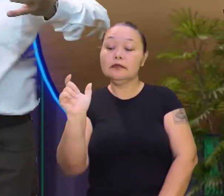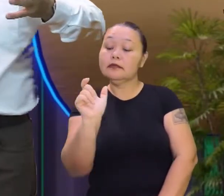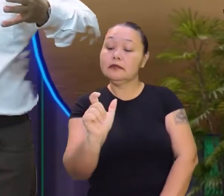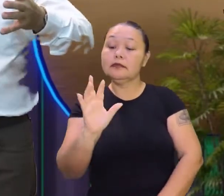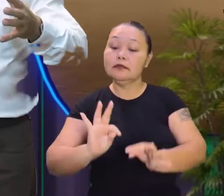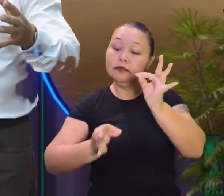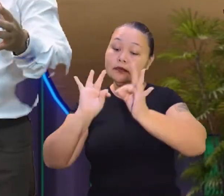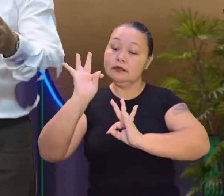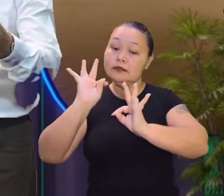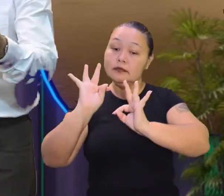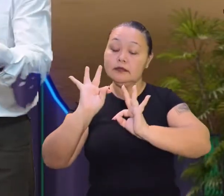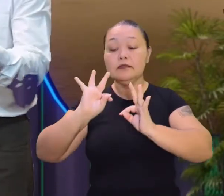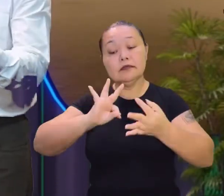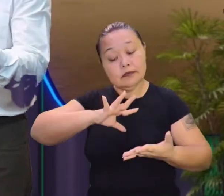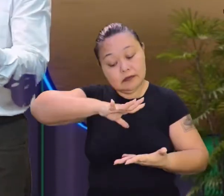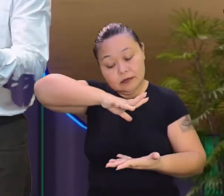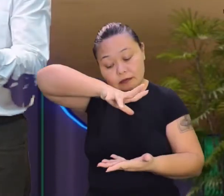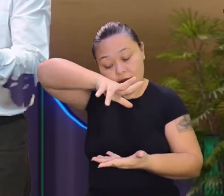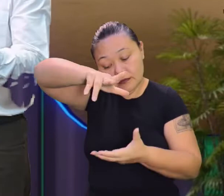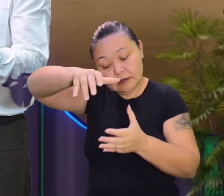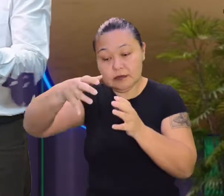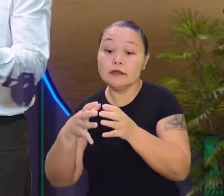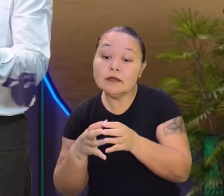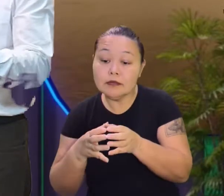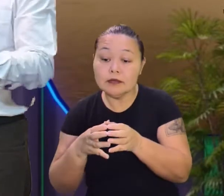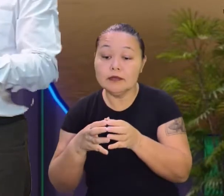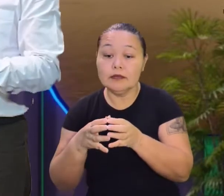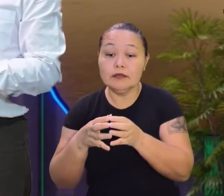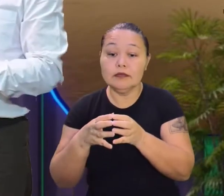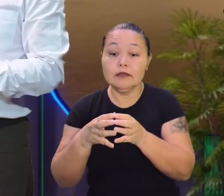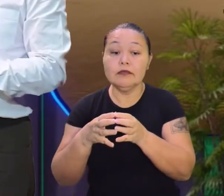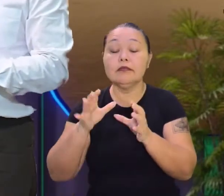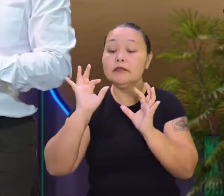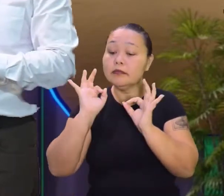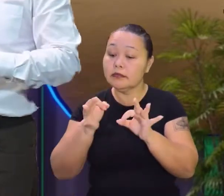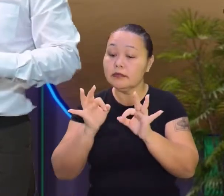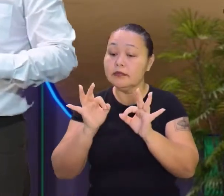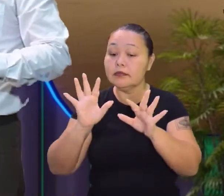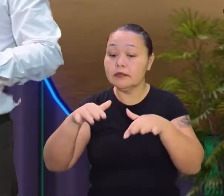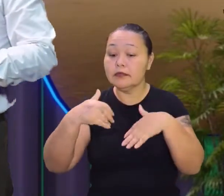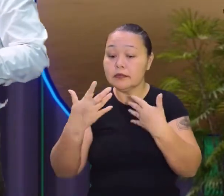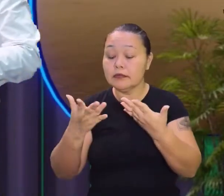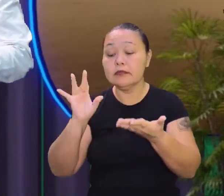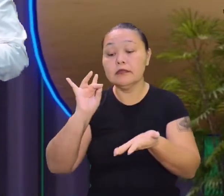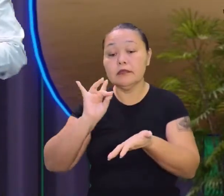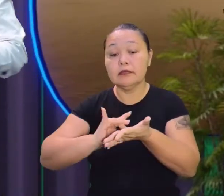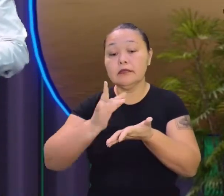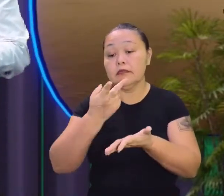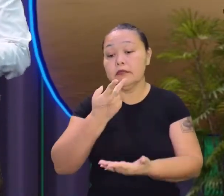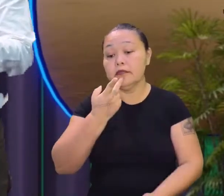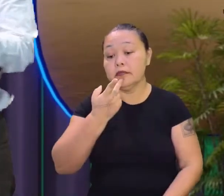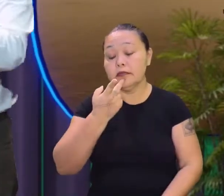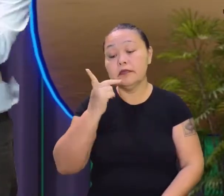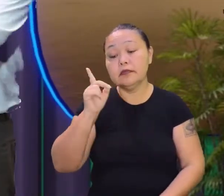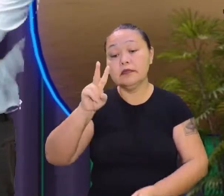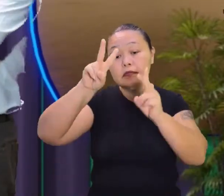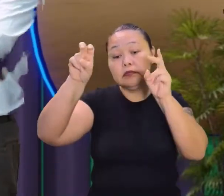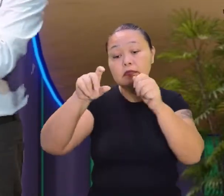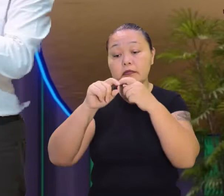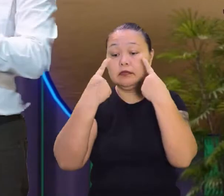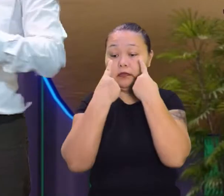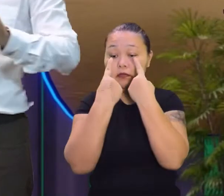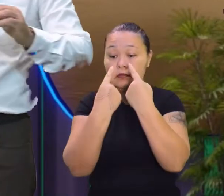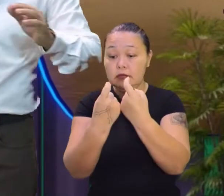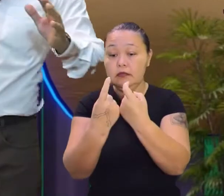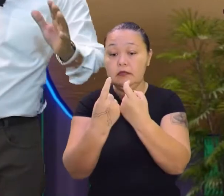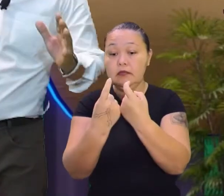palavra que a gente diz que o mundo se tornou menor. Exato. É isso? Muito bem. Então, realmente, como você fez essa abordagem, eu achei